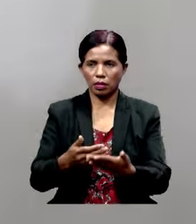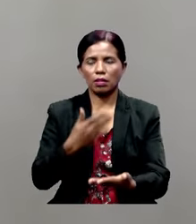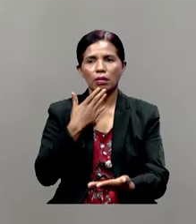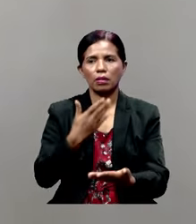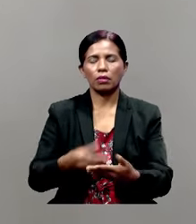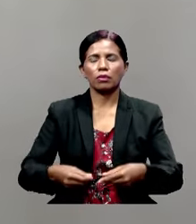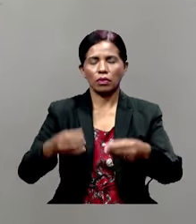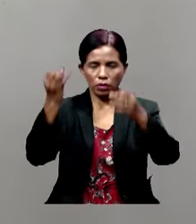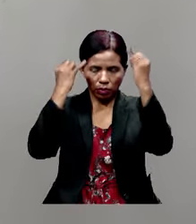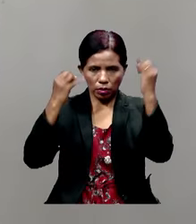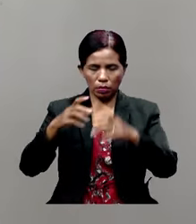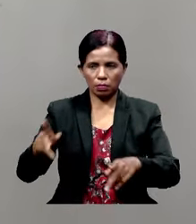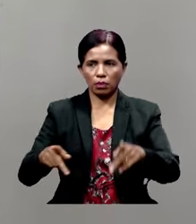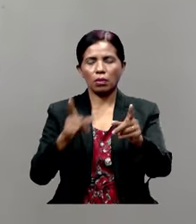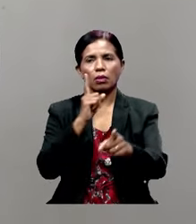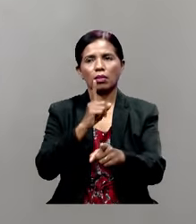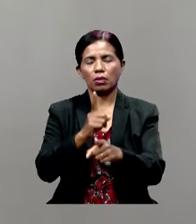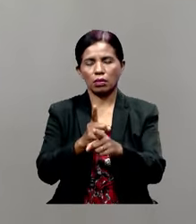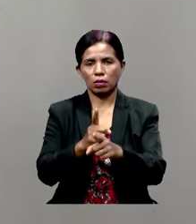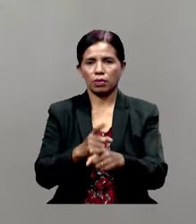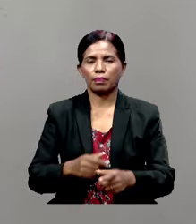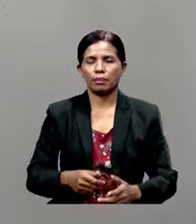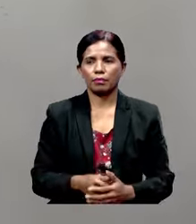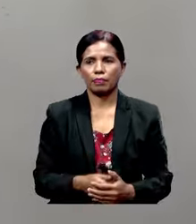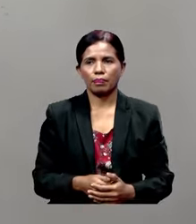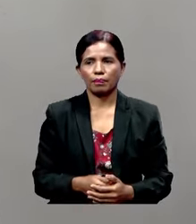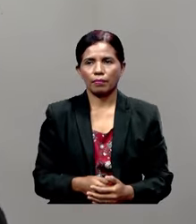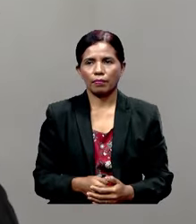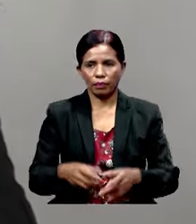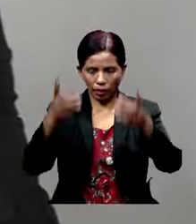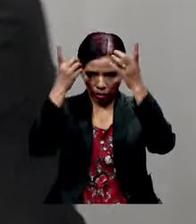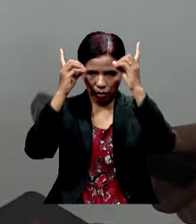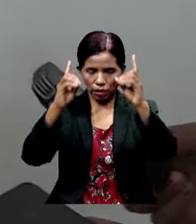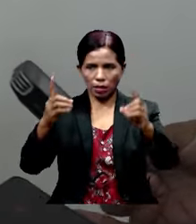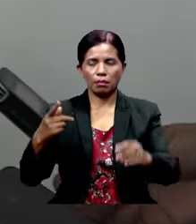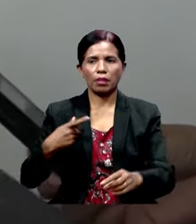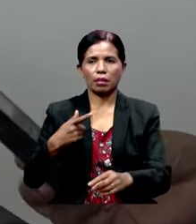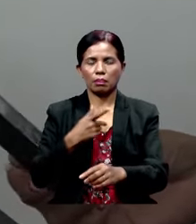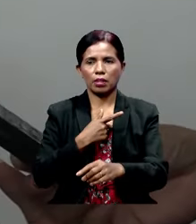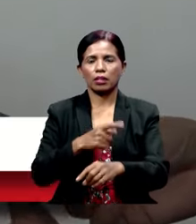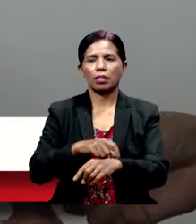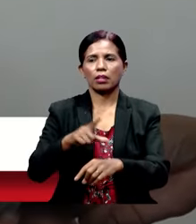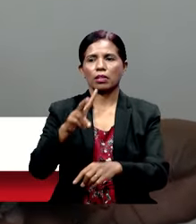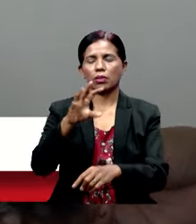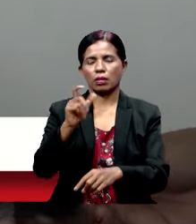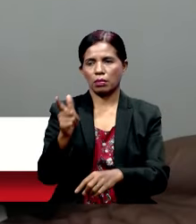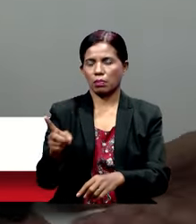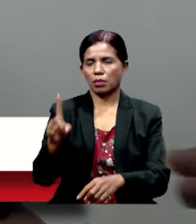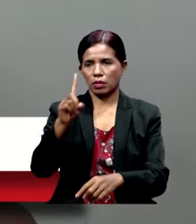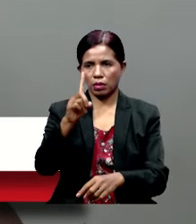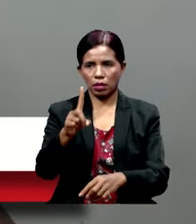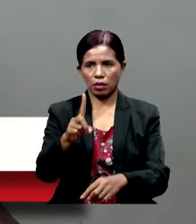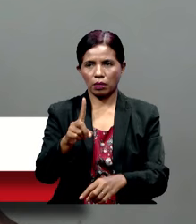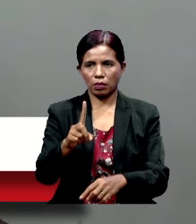fo informação ba publicu holos, no credível. Al ne decisão parlamento riniang ya 2021 ne